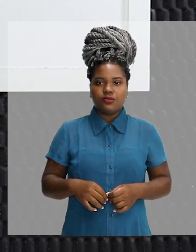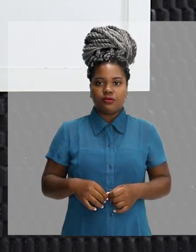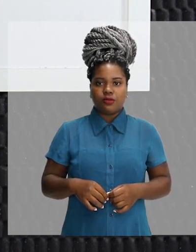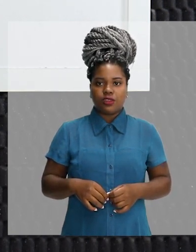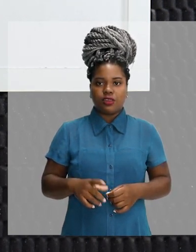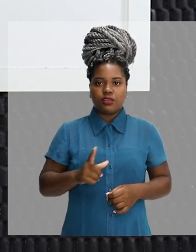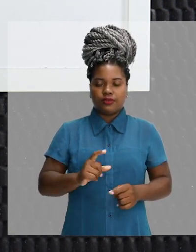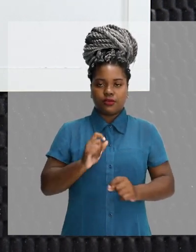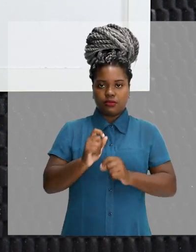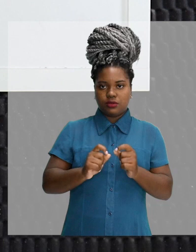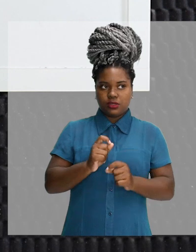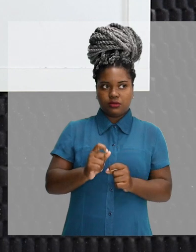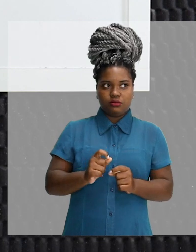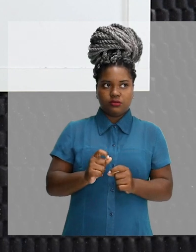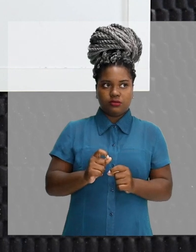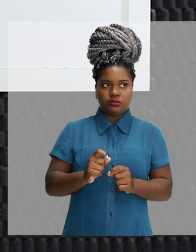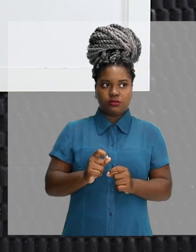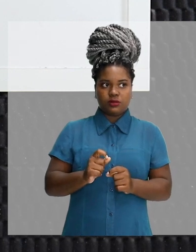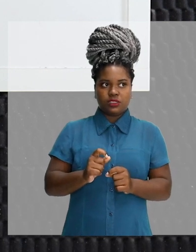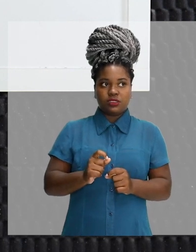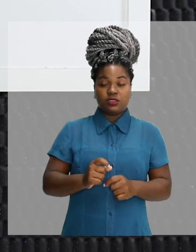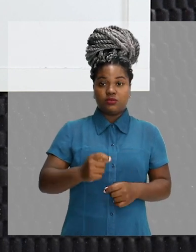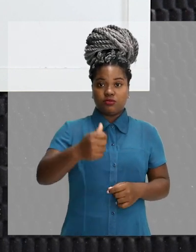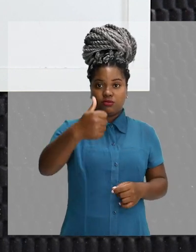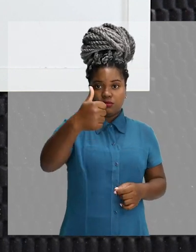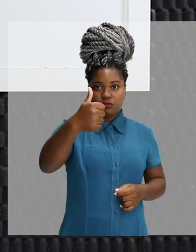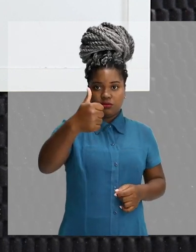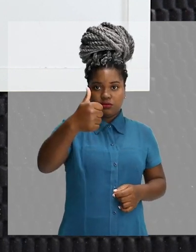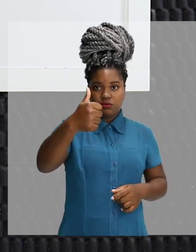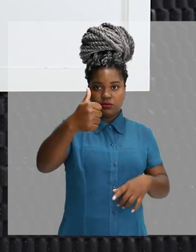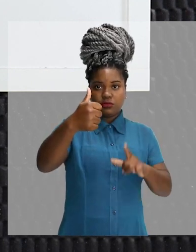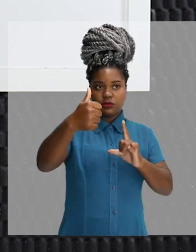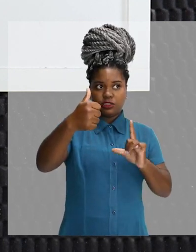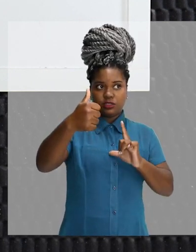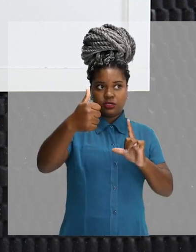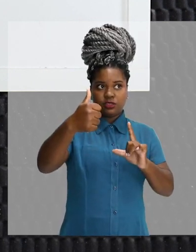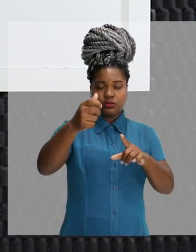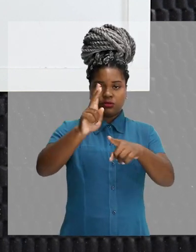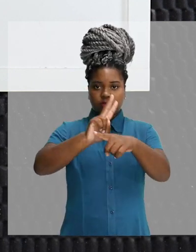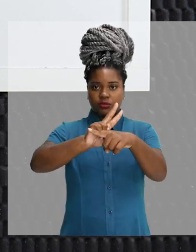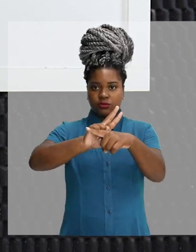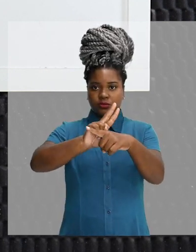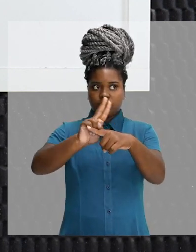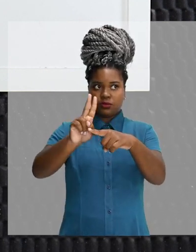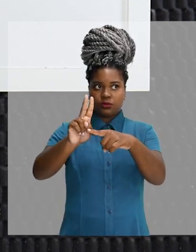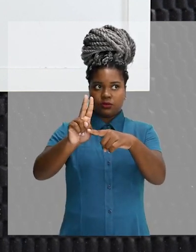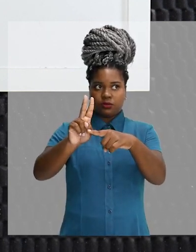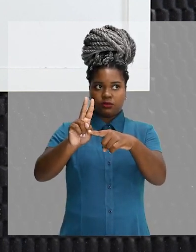seguinte. Na posição 1, nós teremos a velocidade